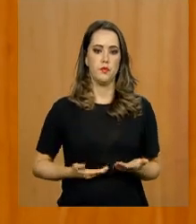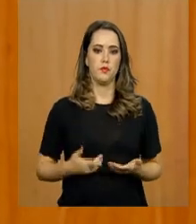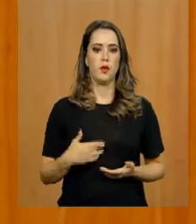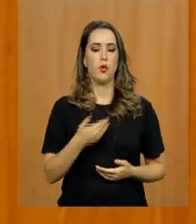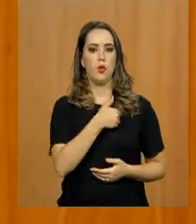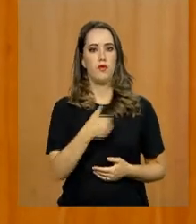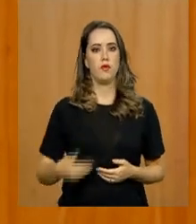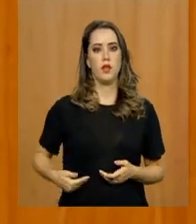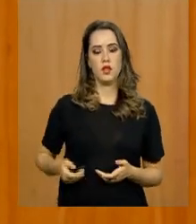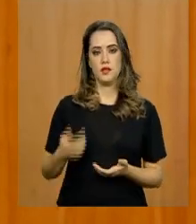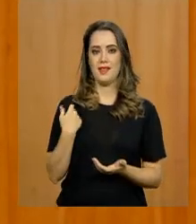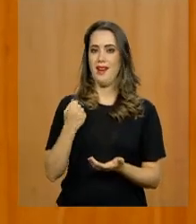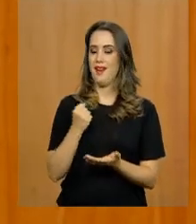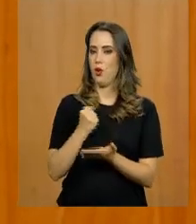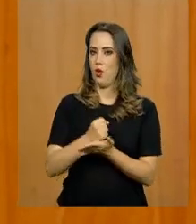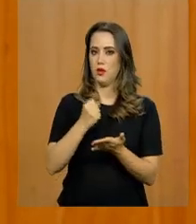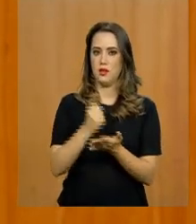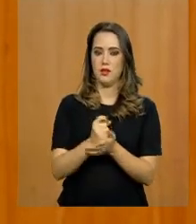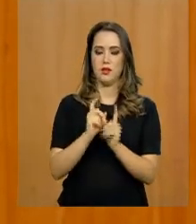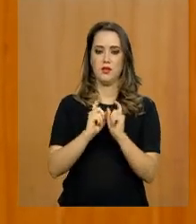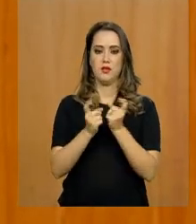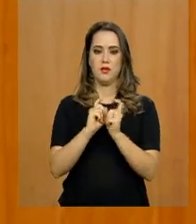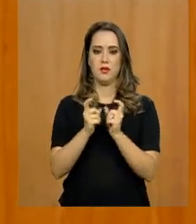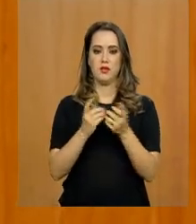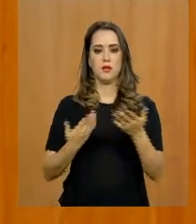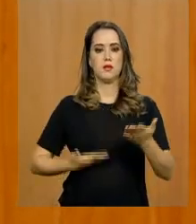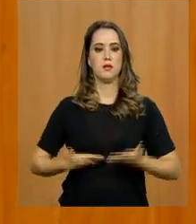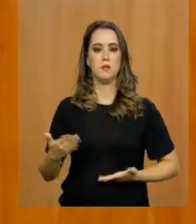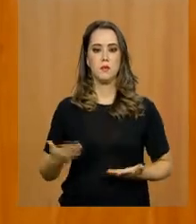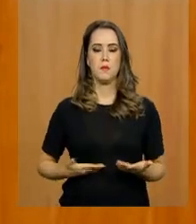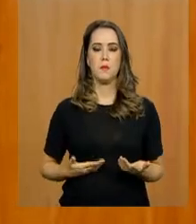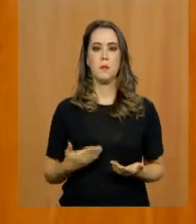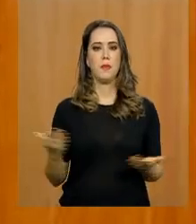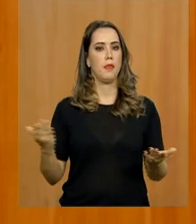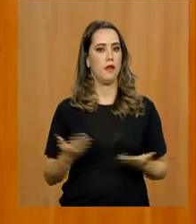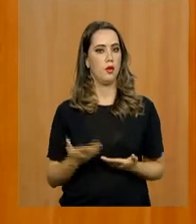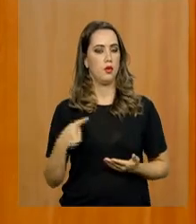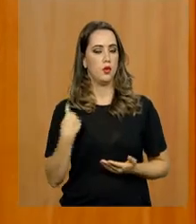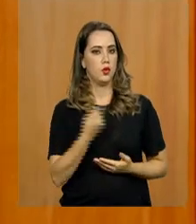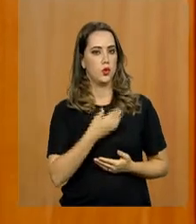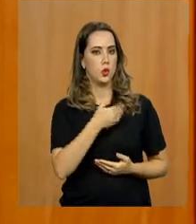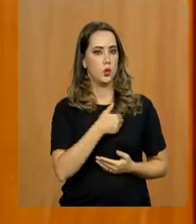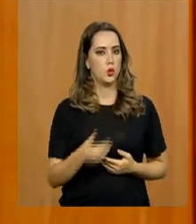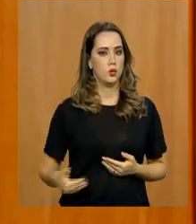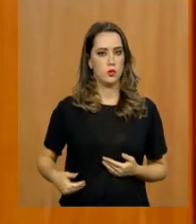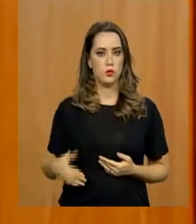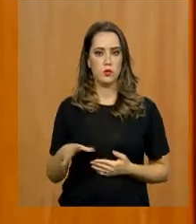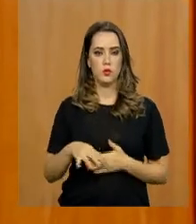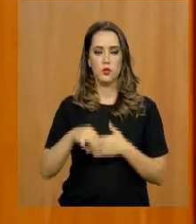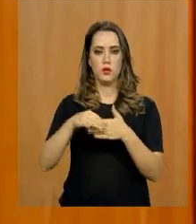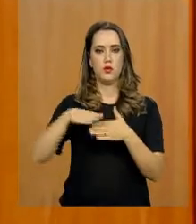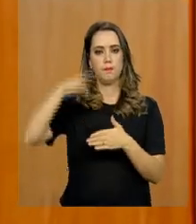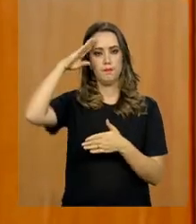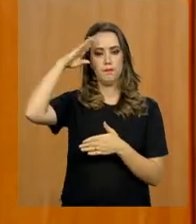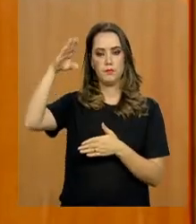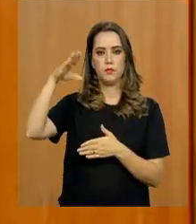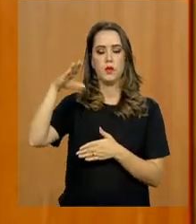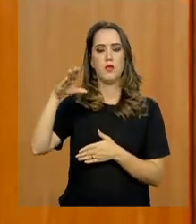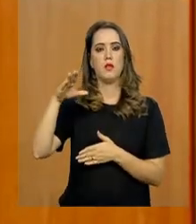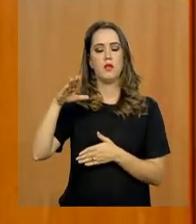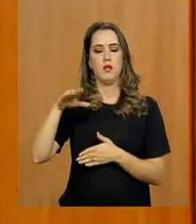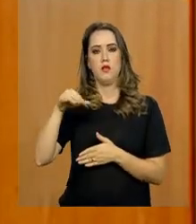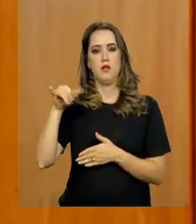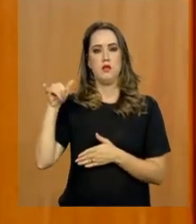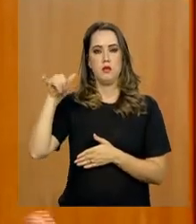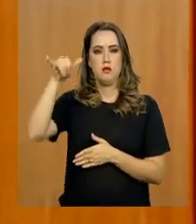contratando gestão contratando serviços hoje o governo aí o comando da aeronáutica já opera com